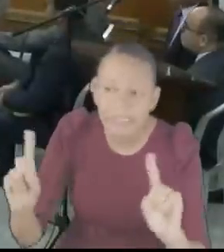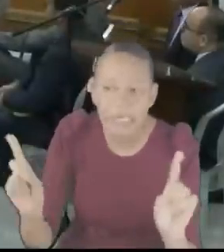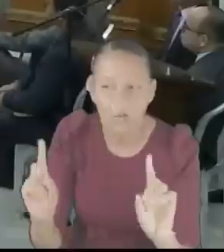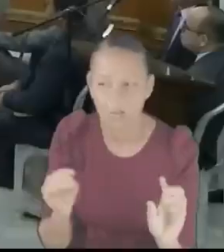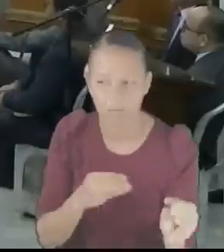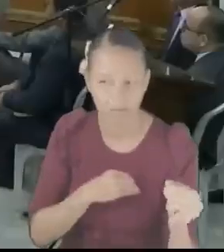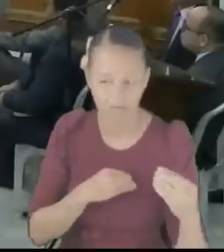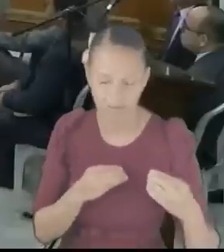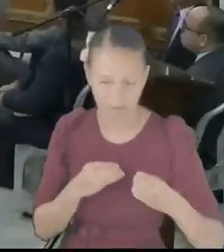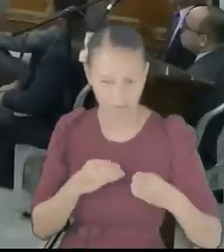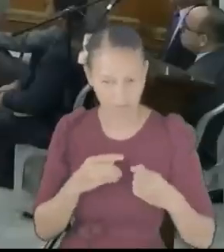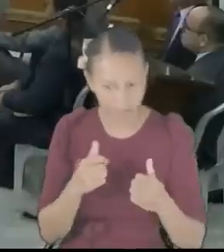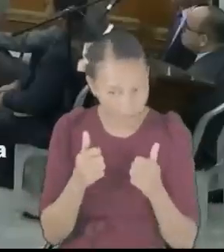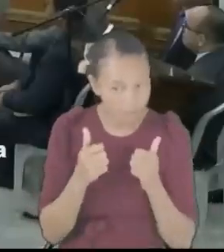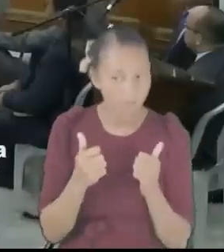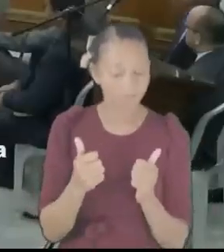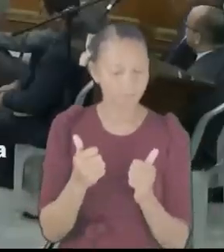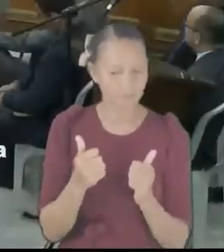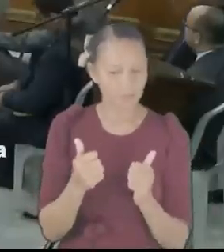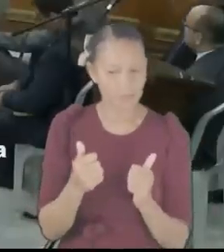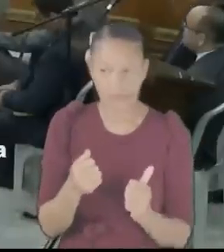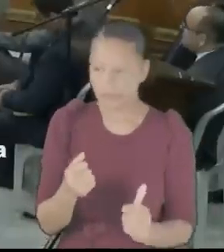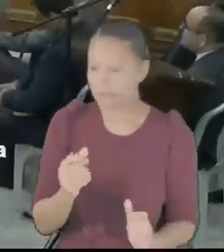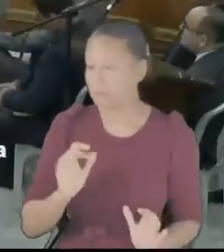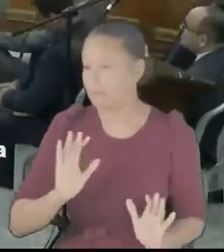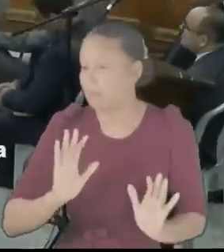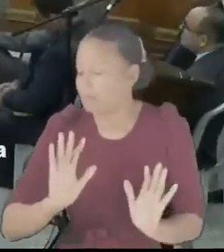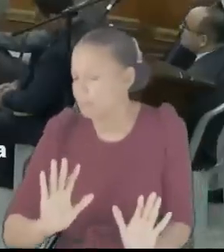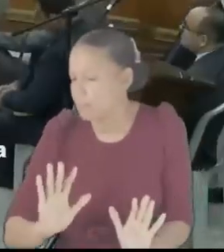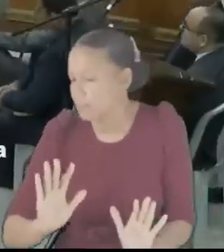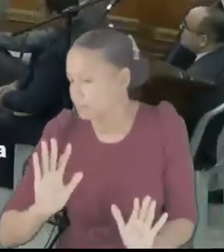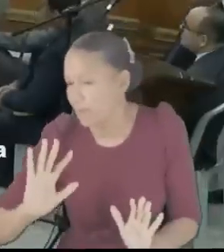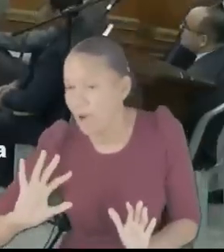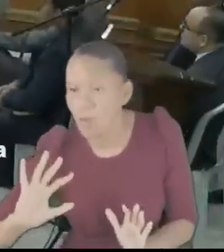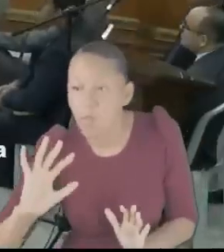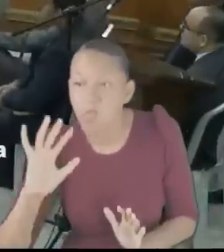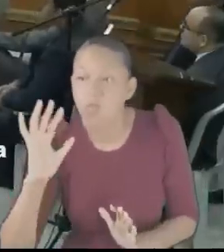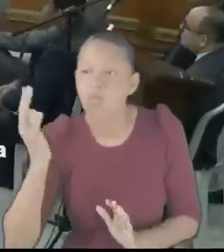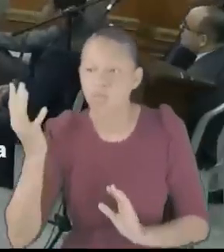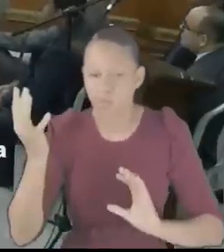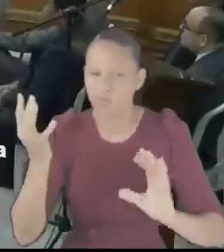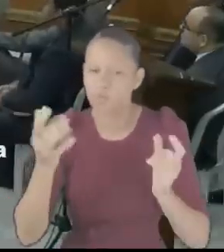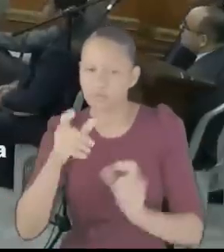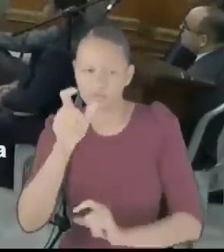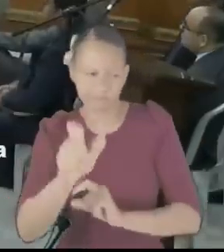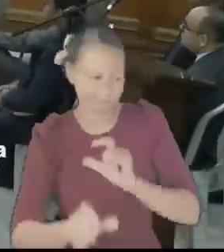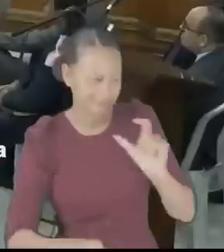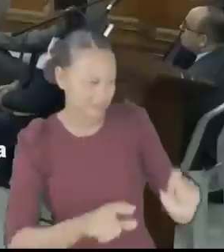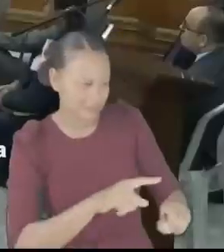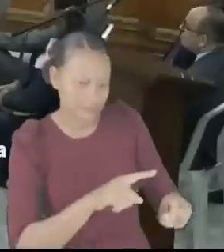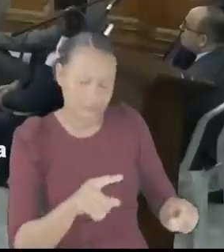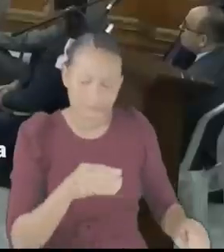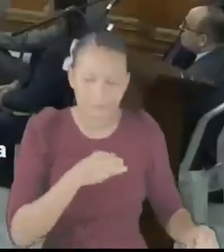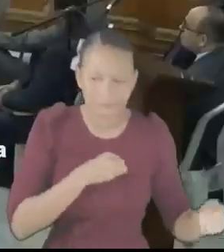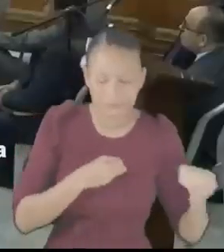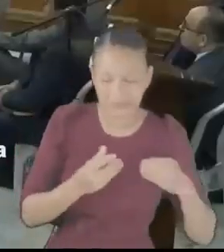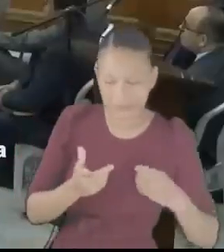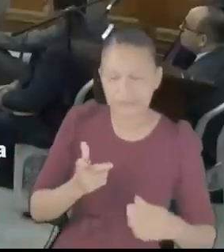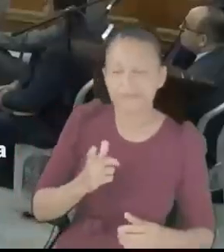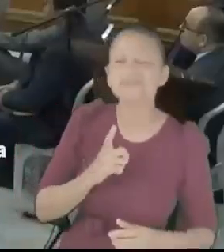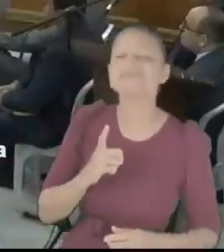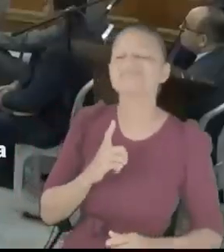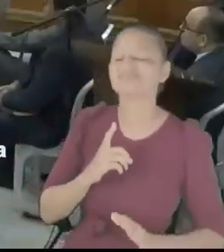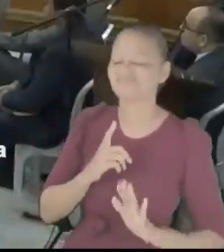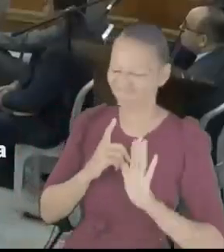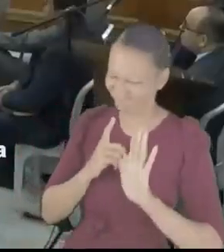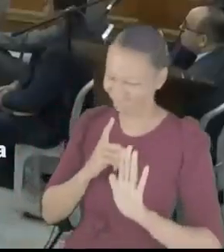não pequeis. E se alguém pecar,